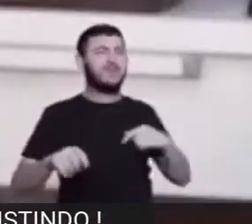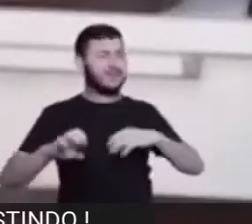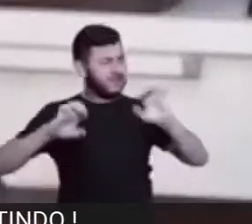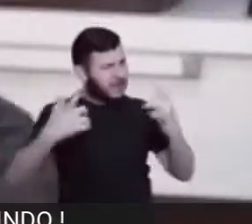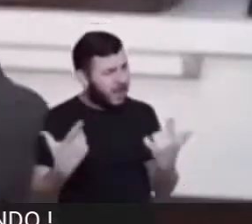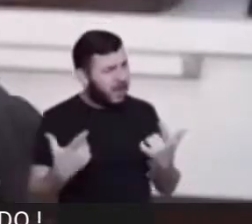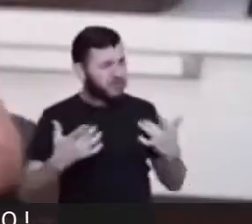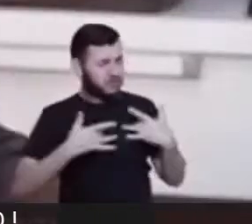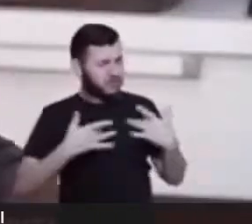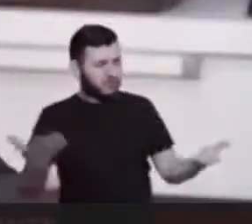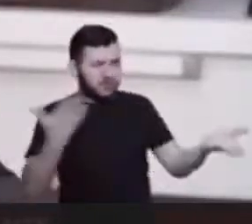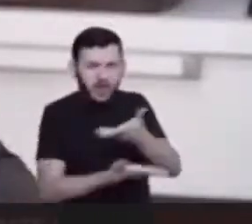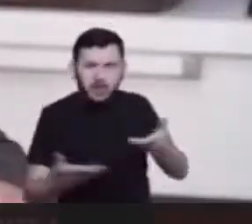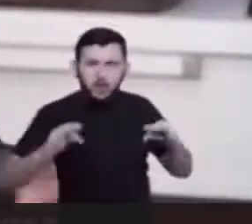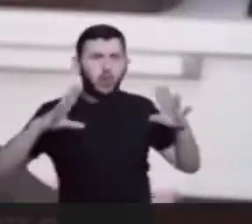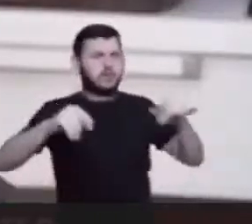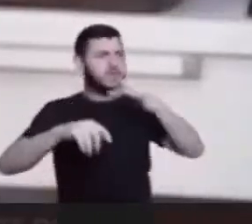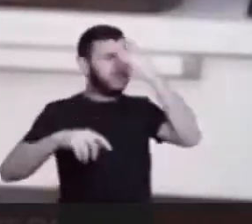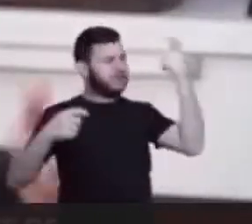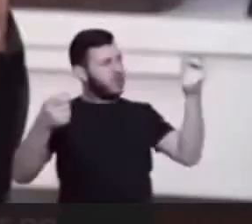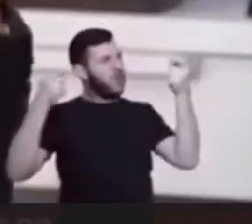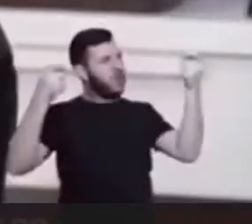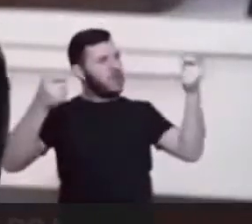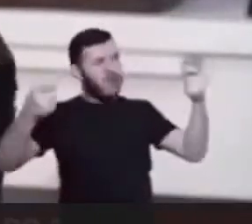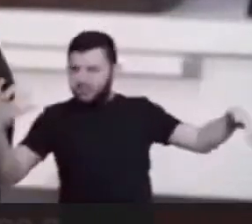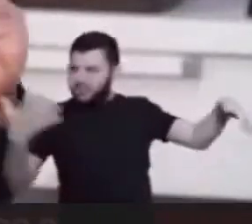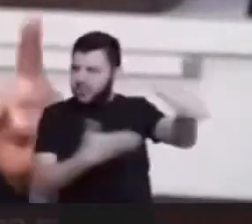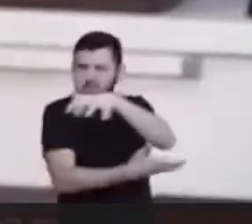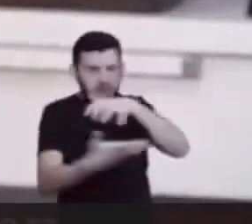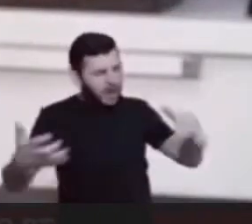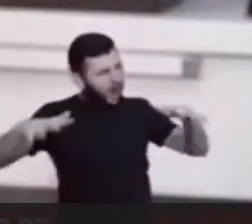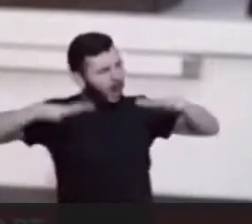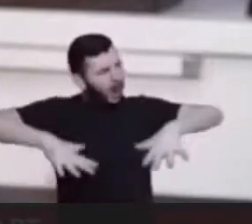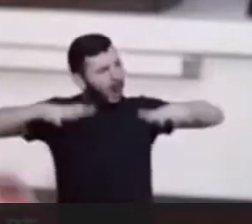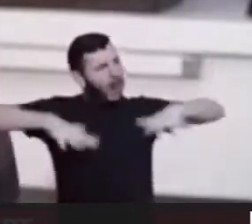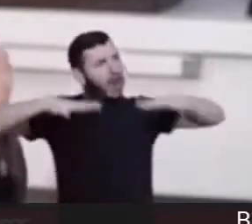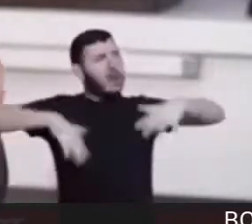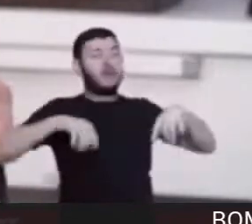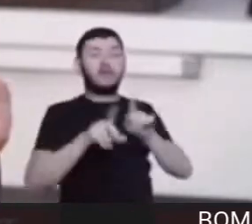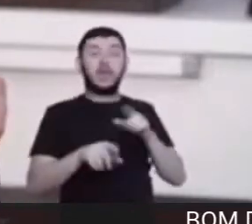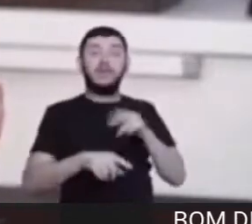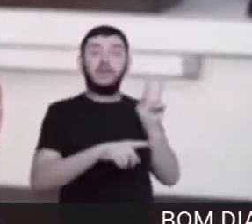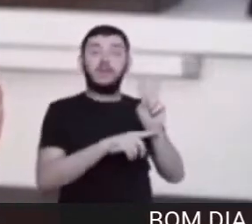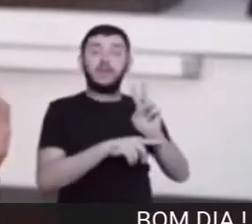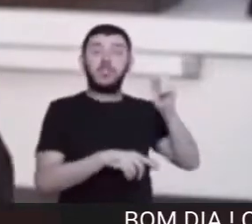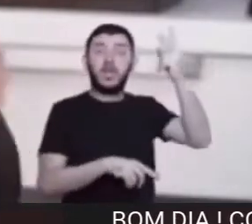que se manifestou, aquela vigília... Sabe, eu fico pensando, a história da humanidade